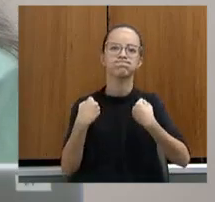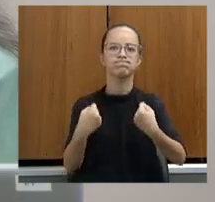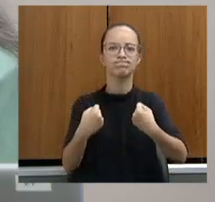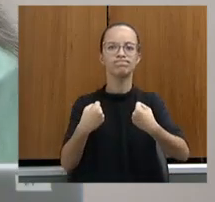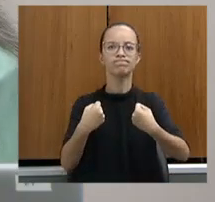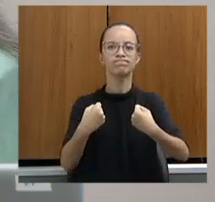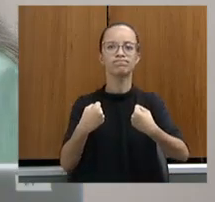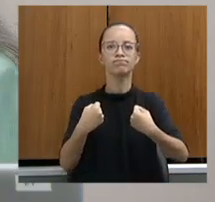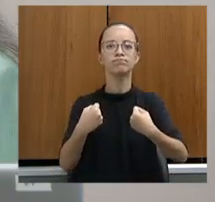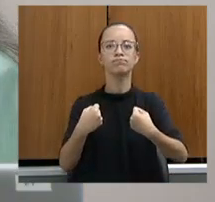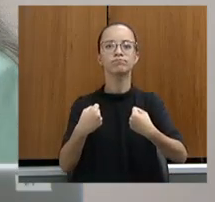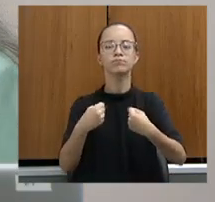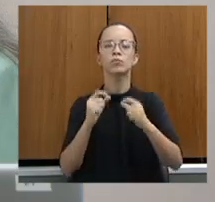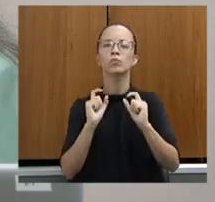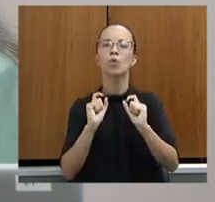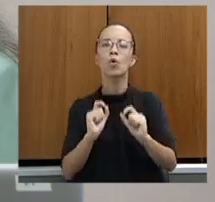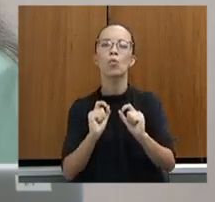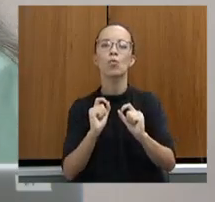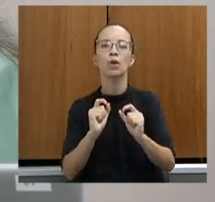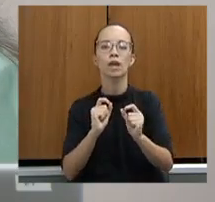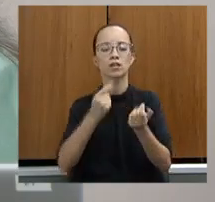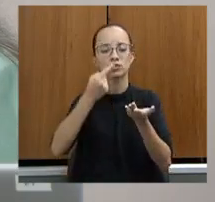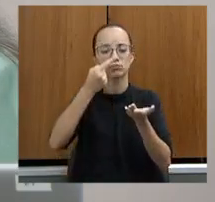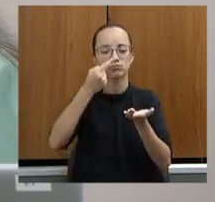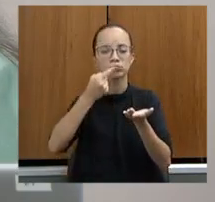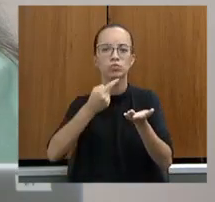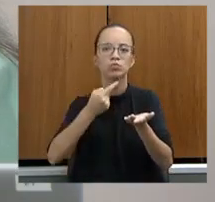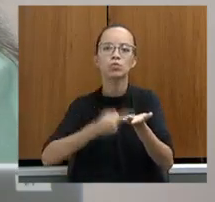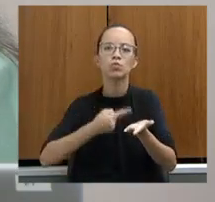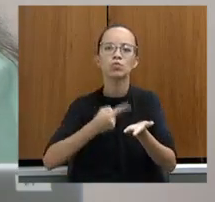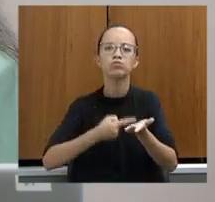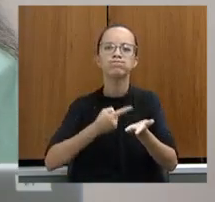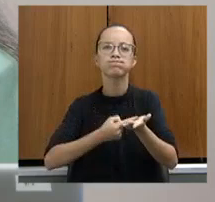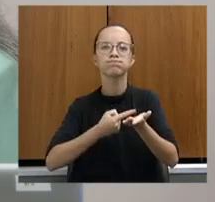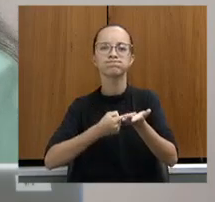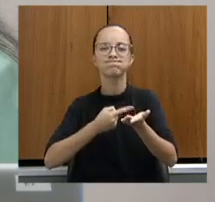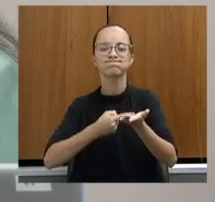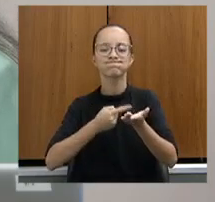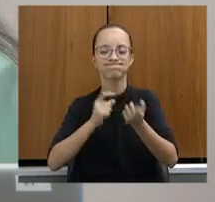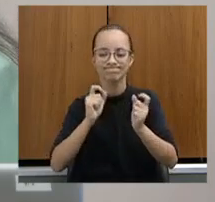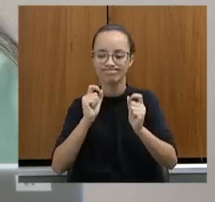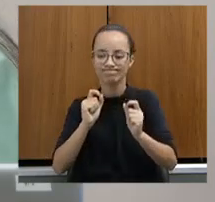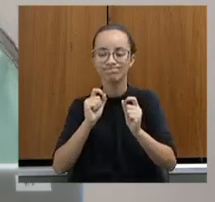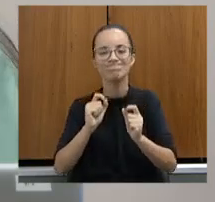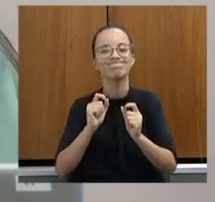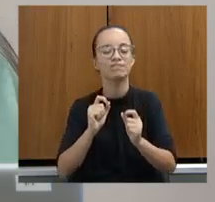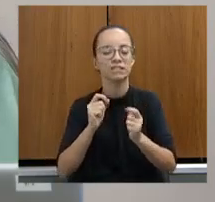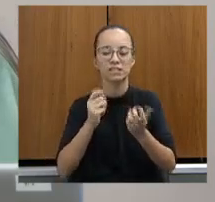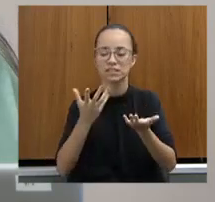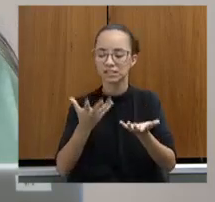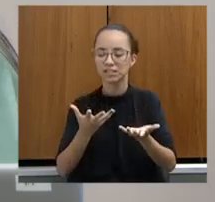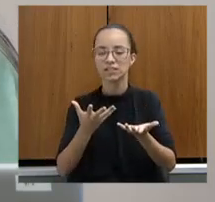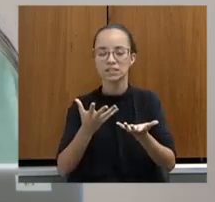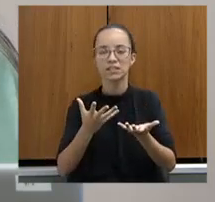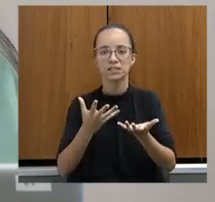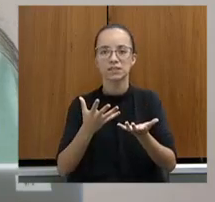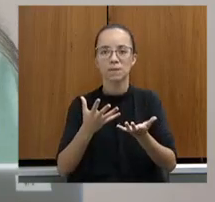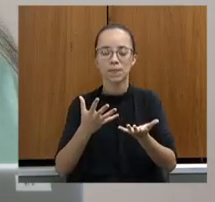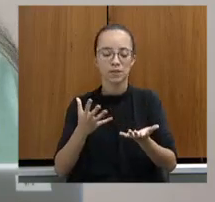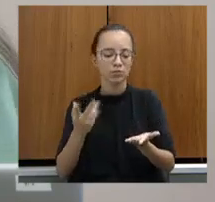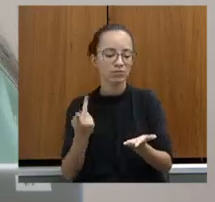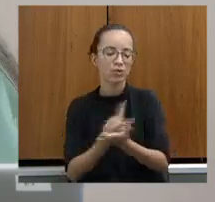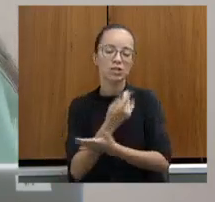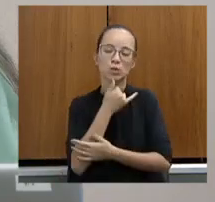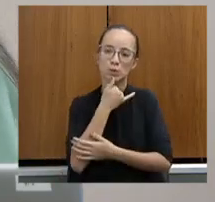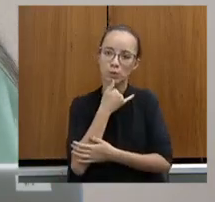na repactuação do nosso desastre do doce eu tenho falado aqui